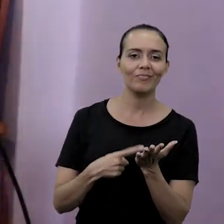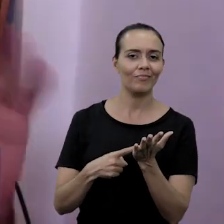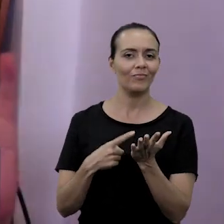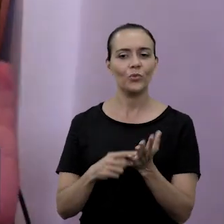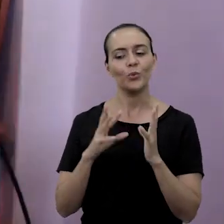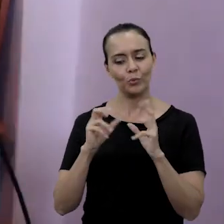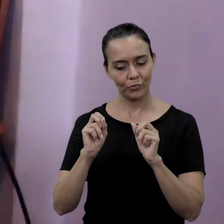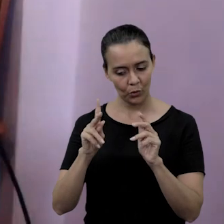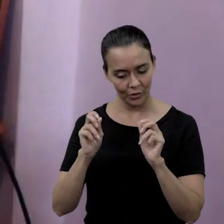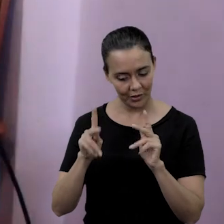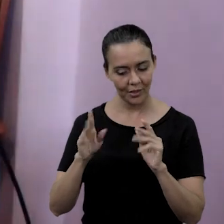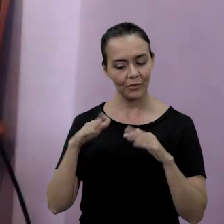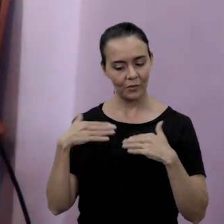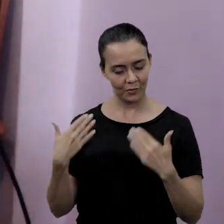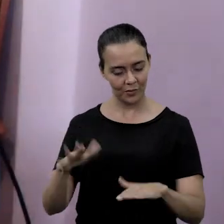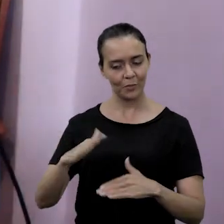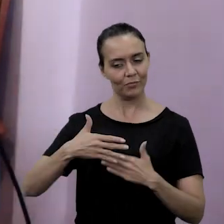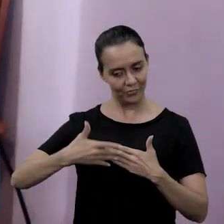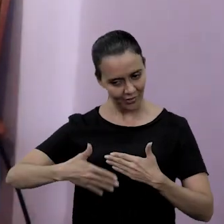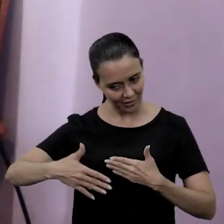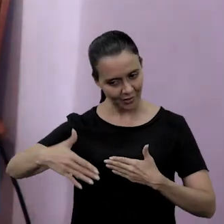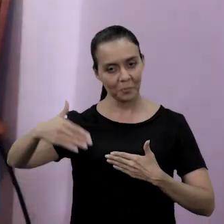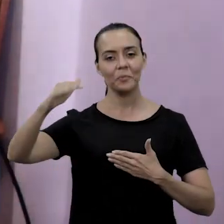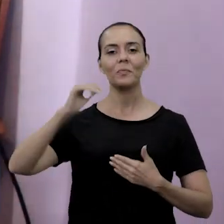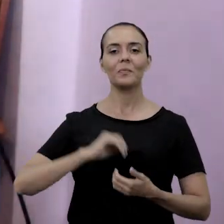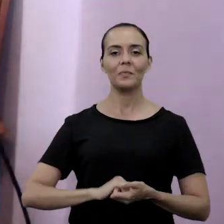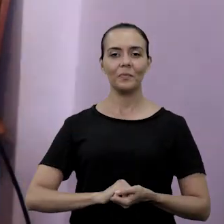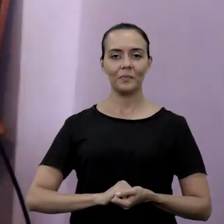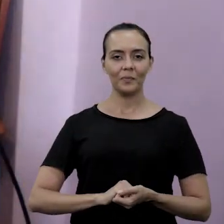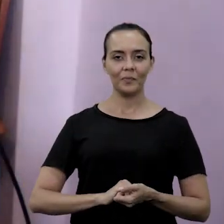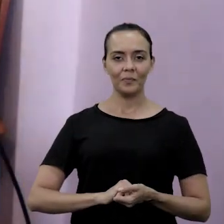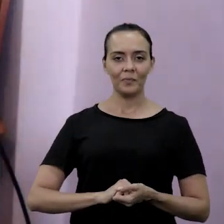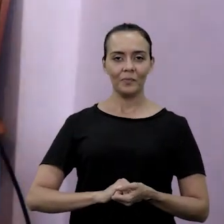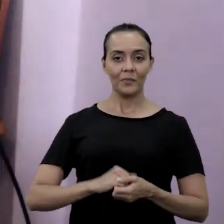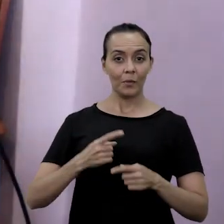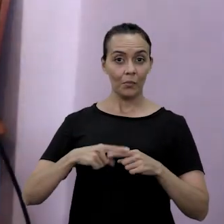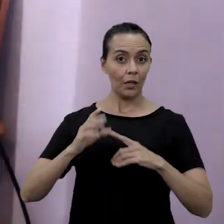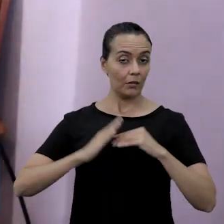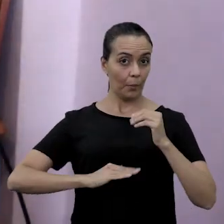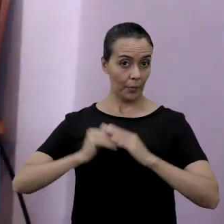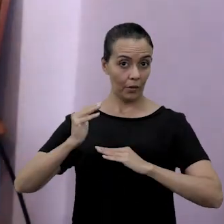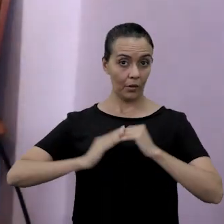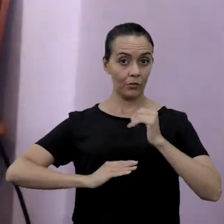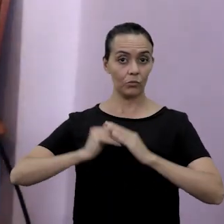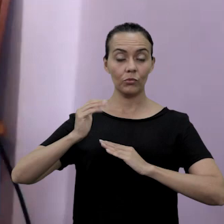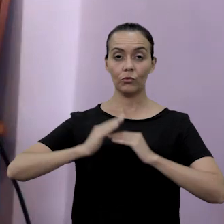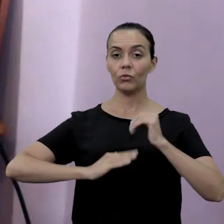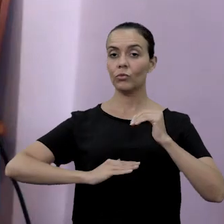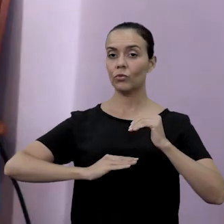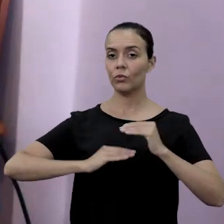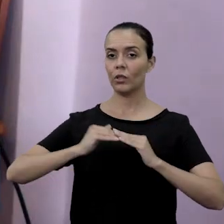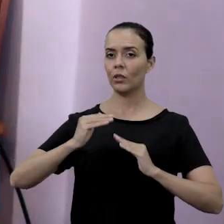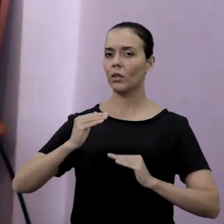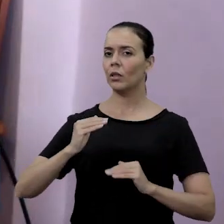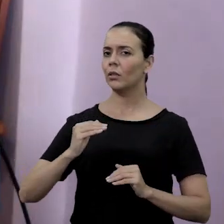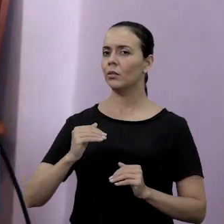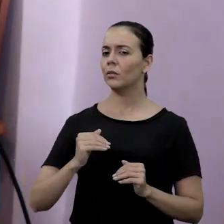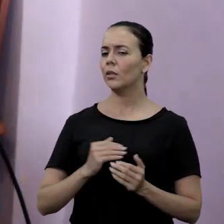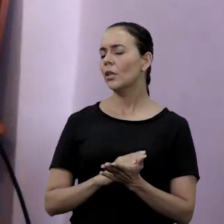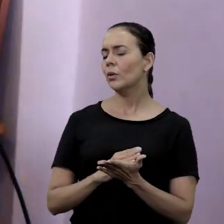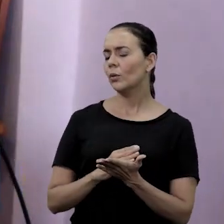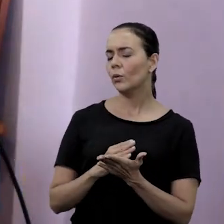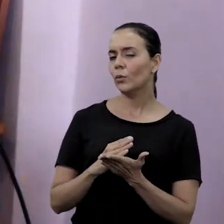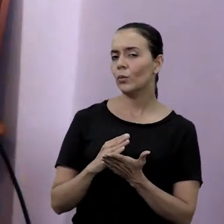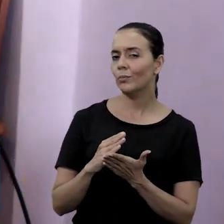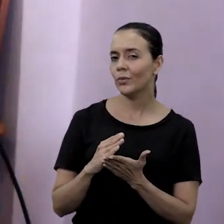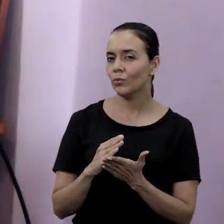tranquilo. Vamos lá, vamos em frente. Mas a parte prática começou a